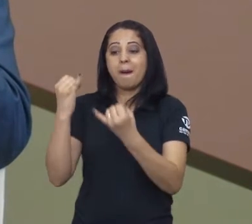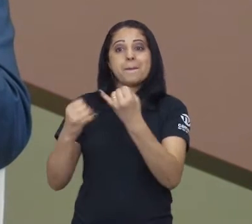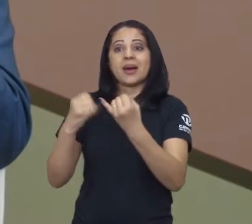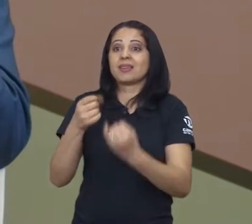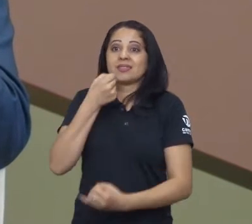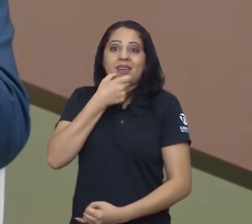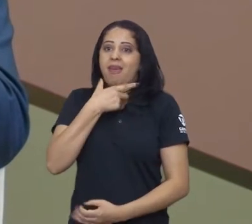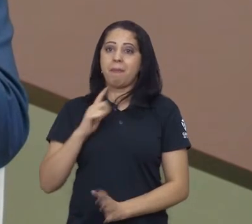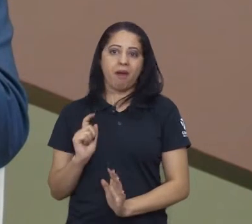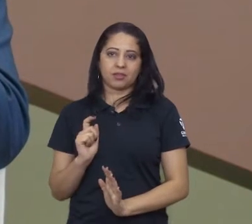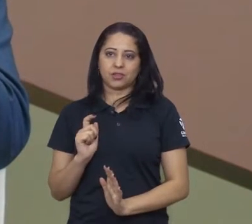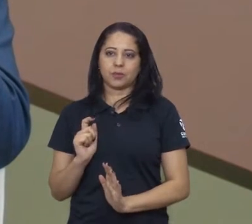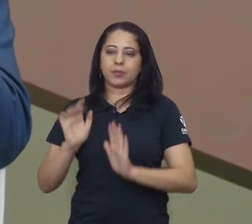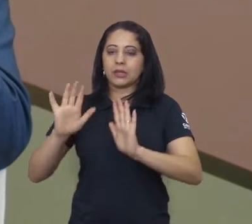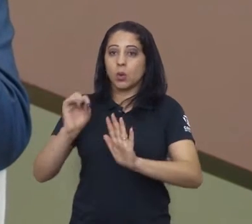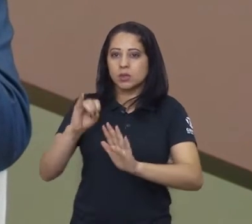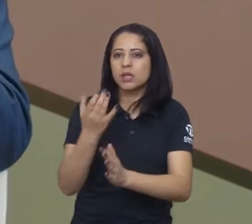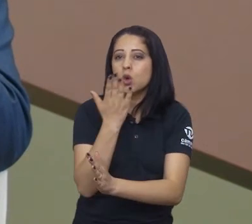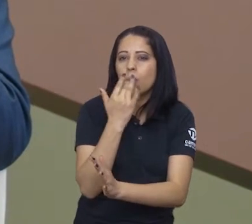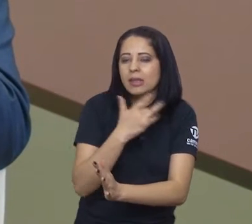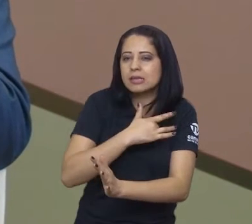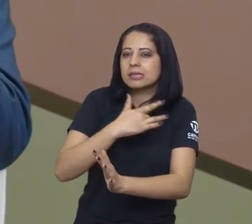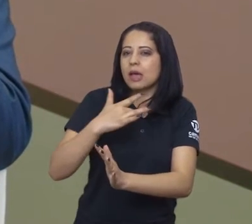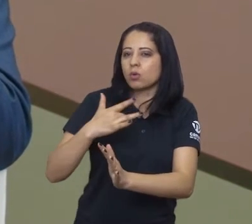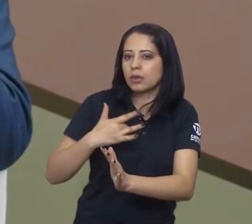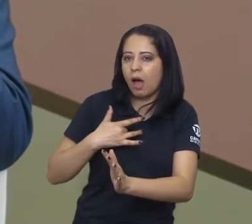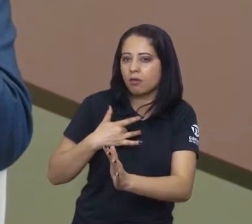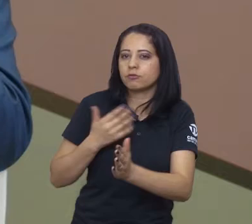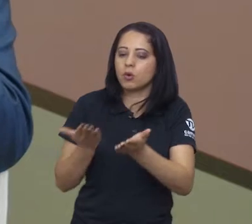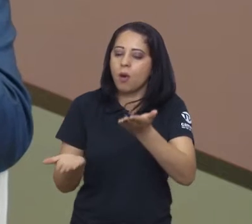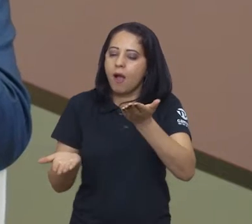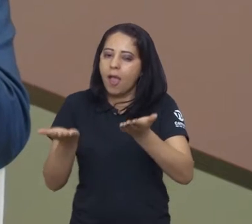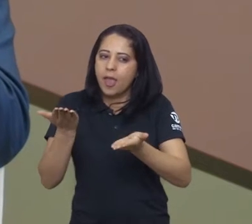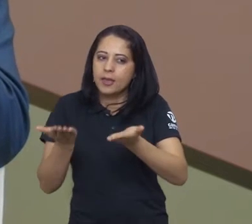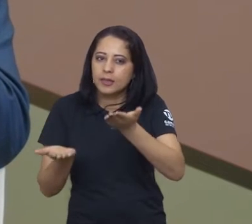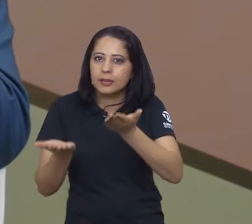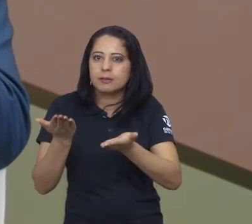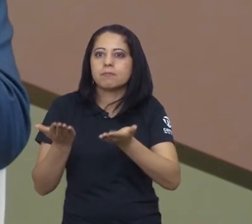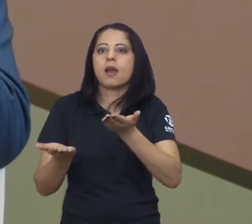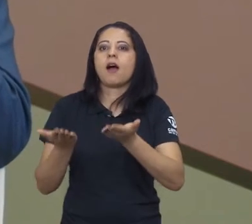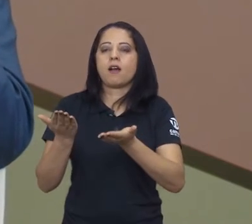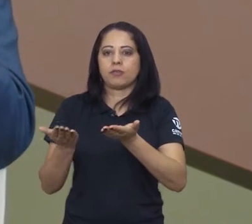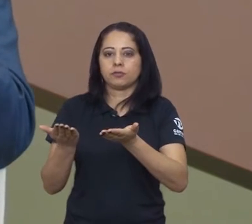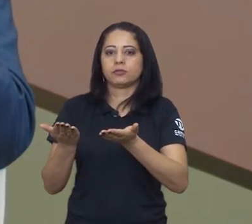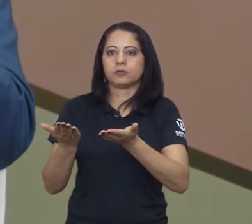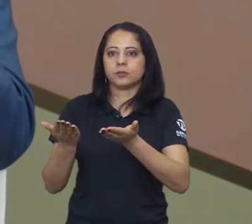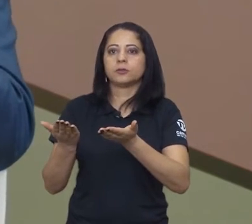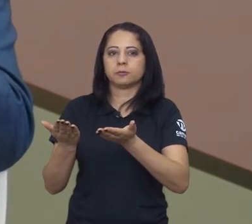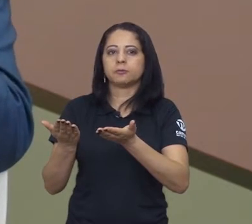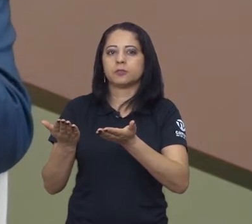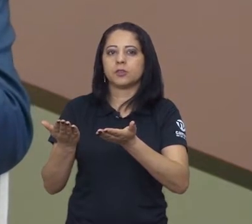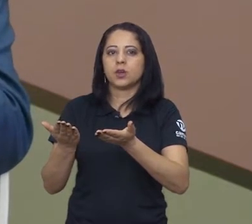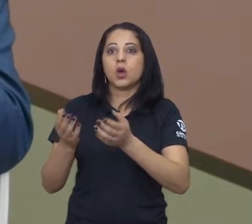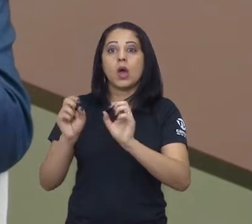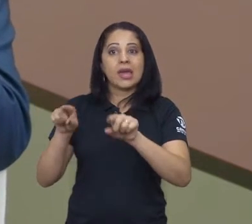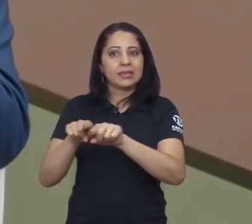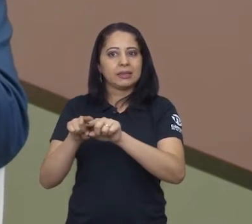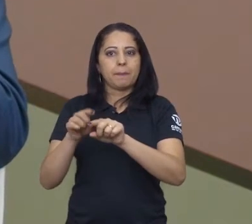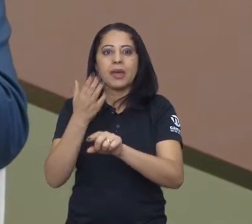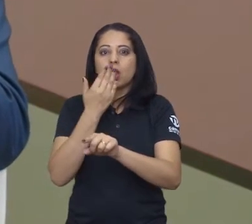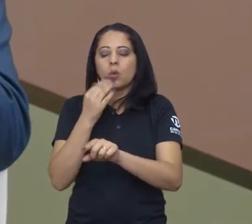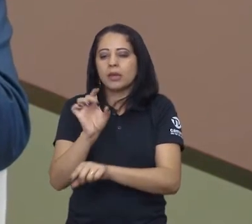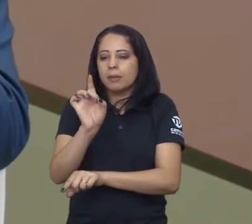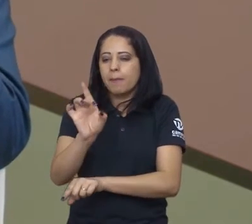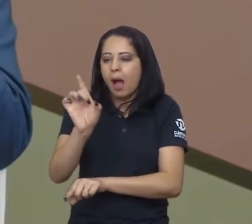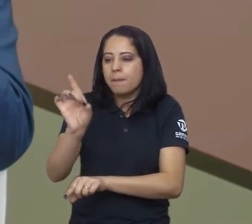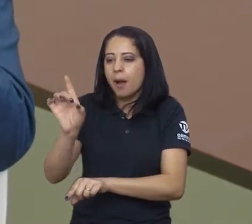então nós podemos através de uma alimentação equilibrada saudável personalizada geneticamente compatível com cada